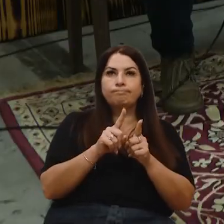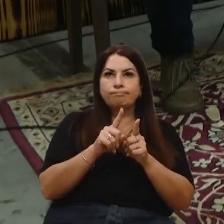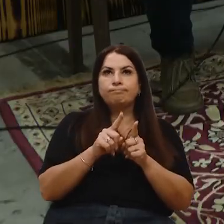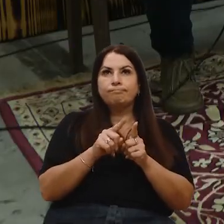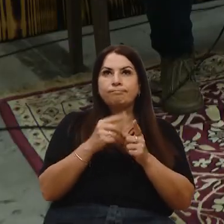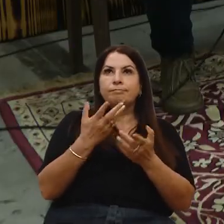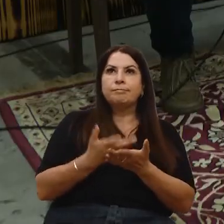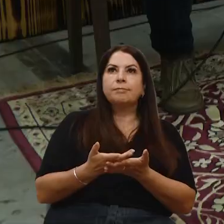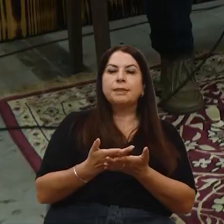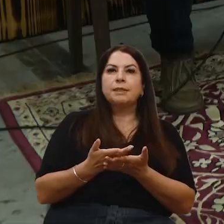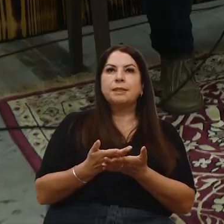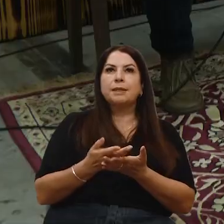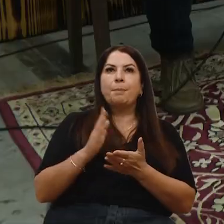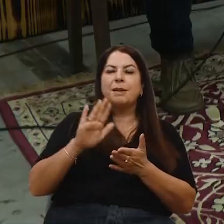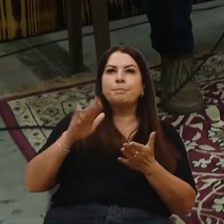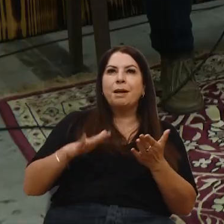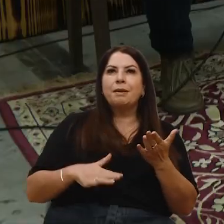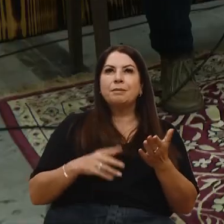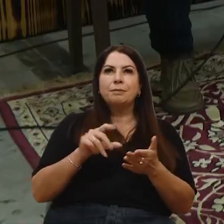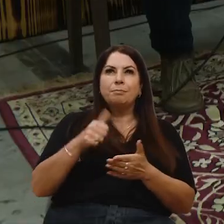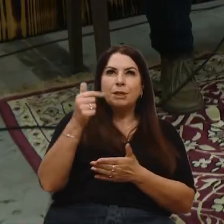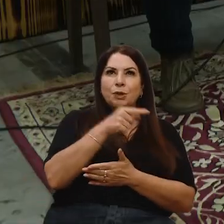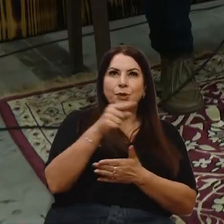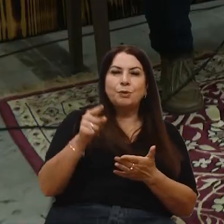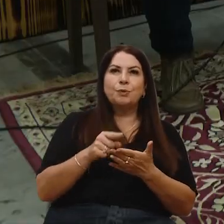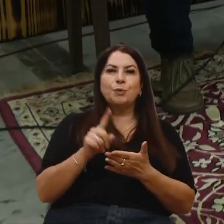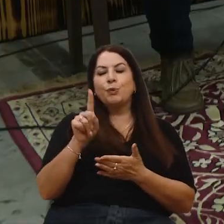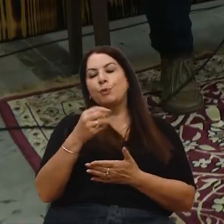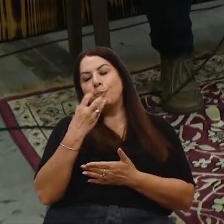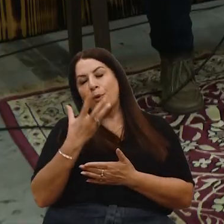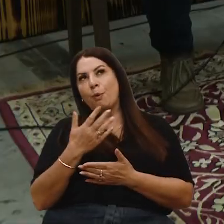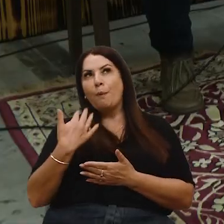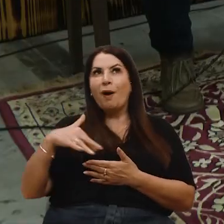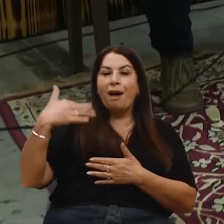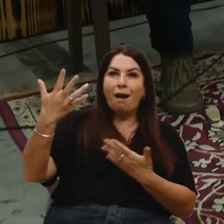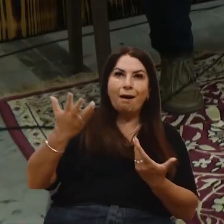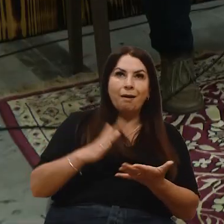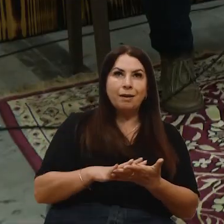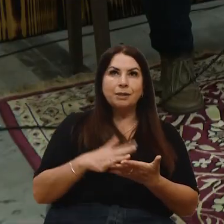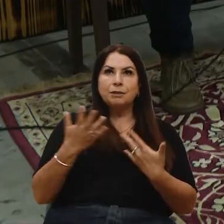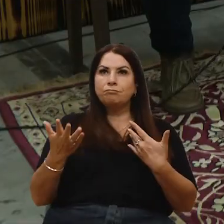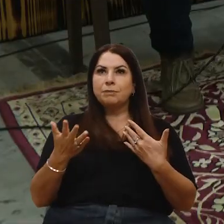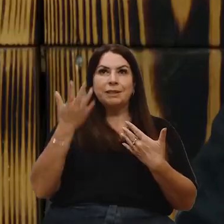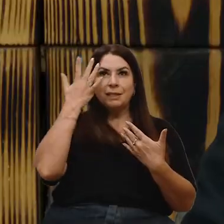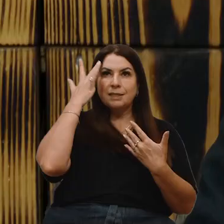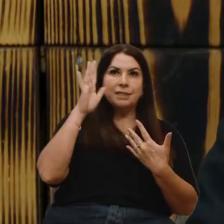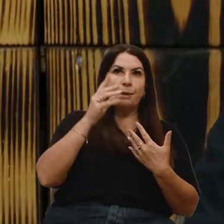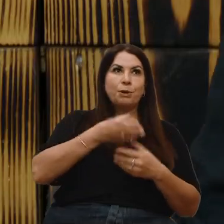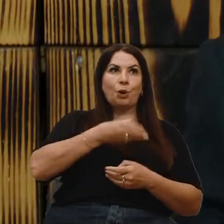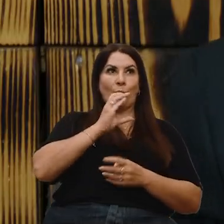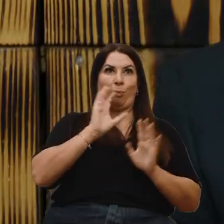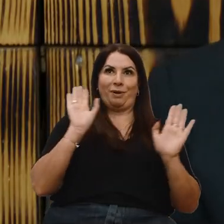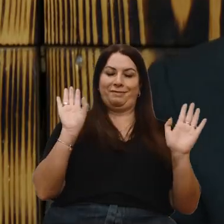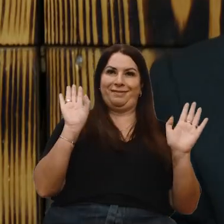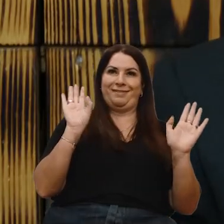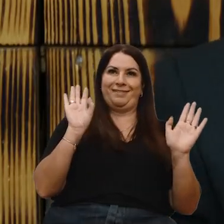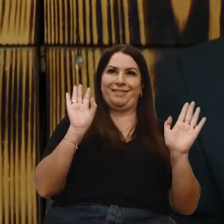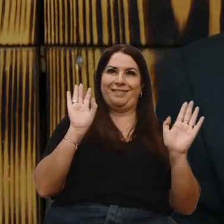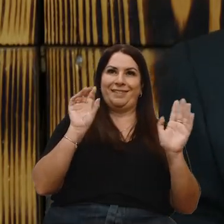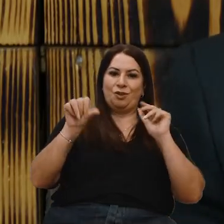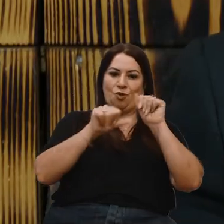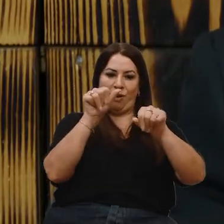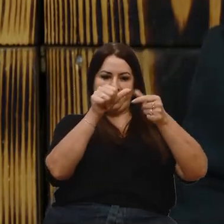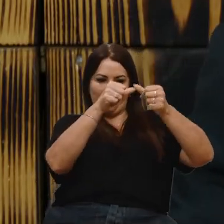cima, e aí se cria a cultura de que é mais barato e melhor, e o outro não é tão bom e é caro. Quer dizer, os sujeito muitas vezes nem sabe o que está tomando, né?